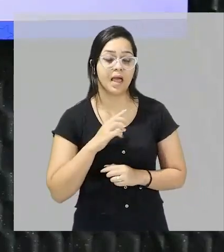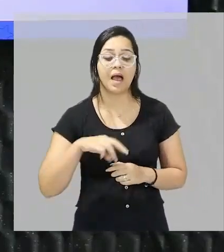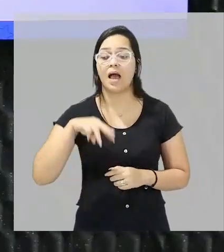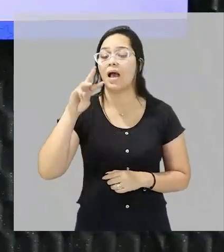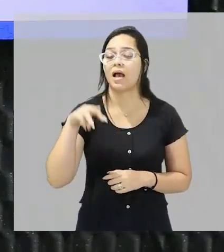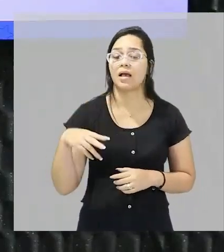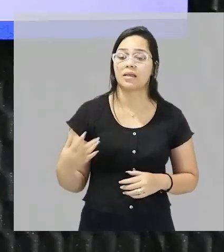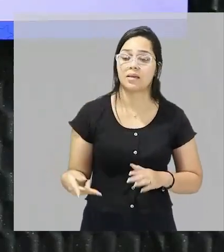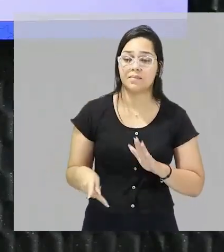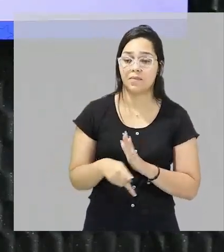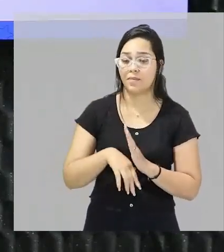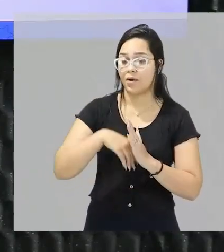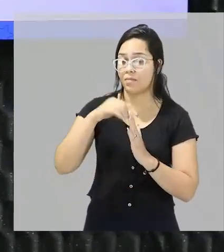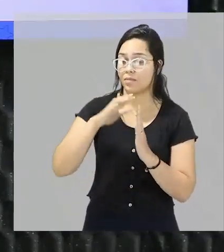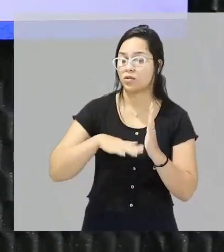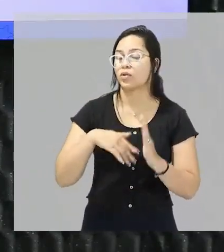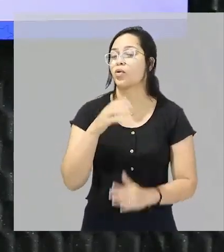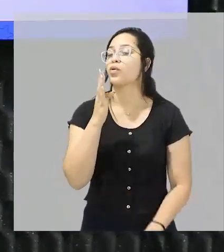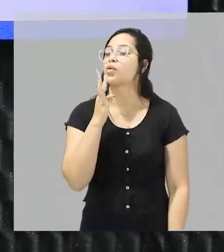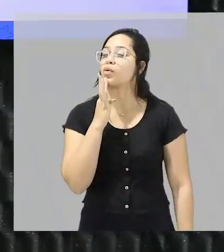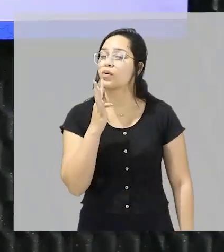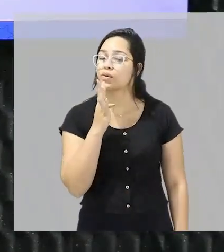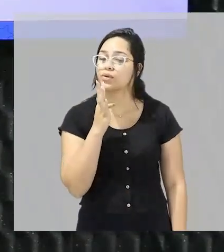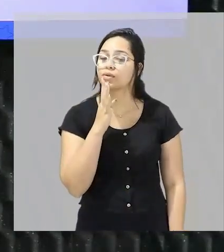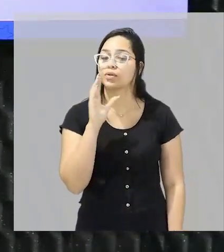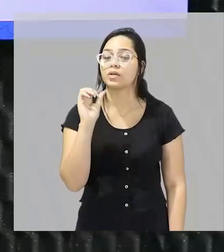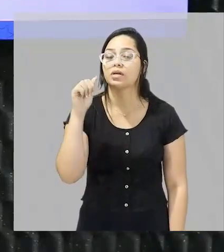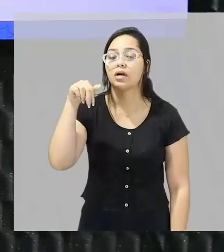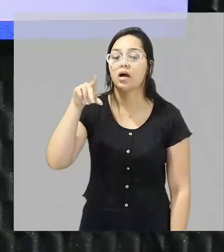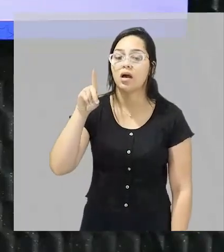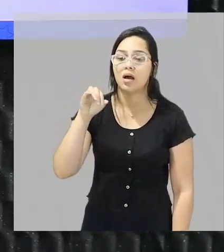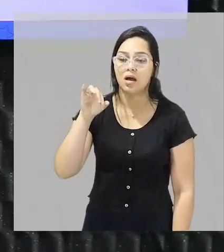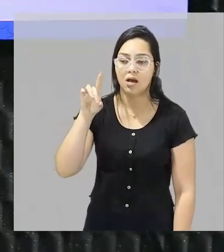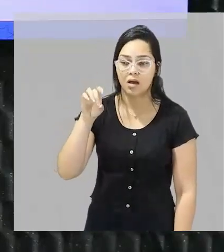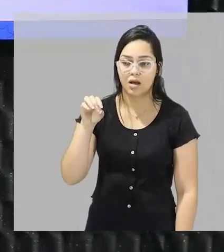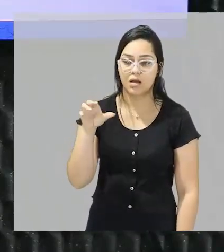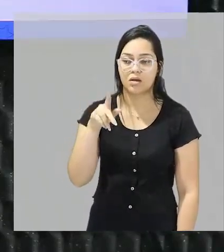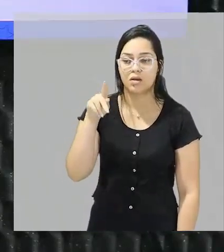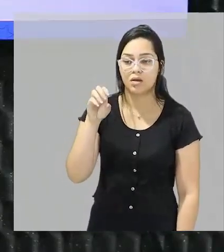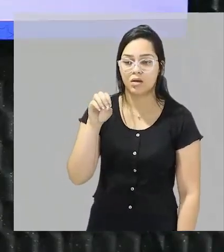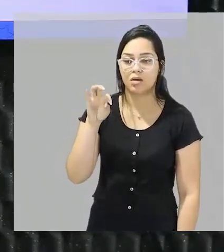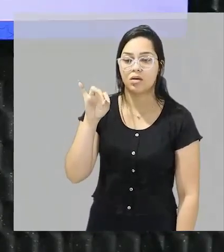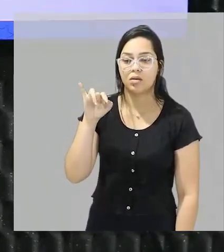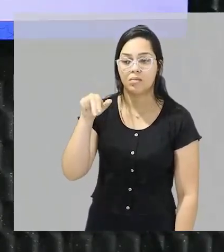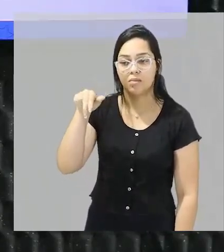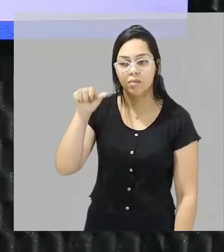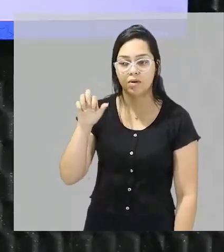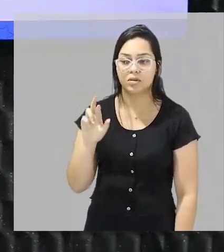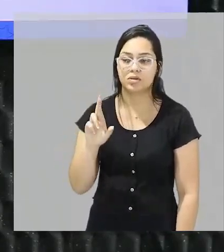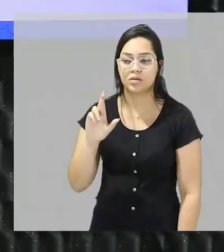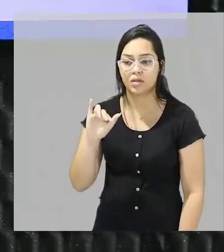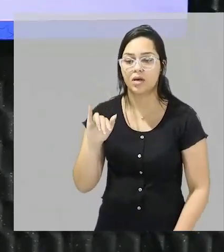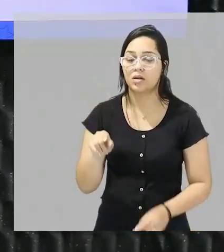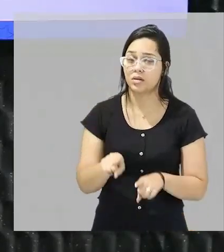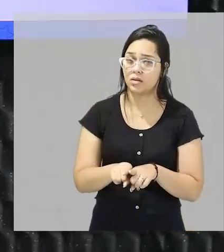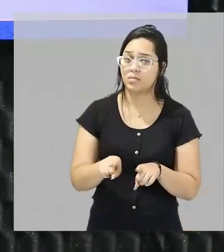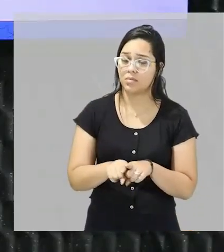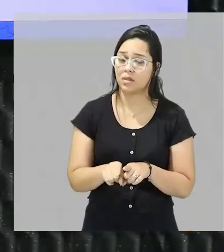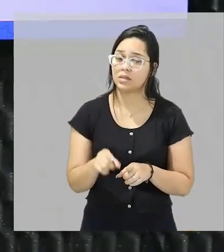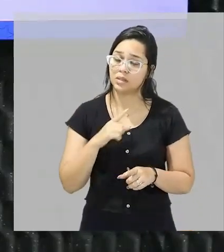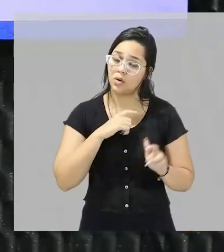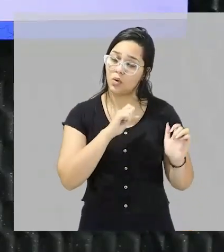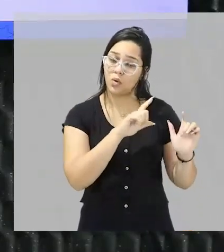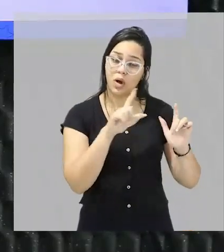quem? A um pintor super conhecido, né? Cândido Portinari, que inclusive traz aí uma obra Retirantes que trata bem